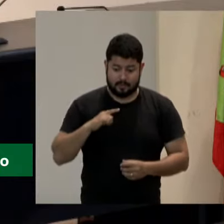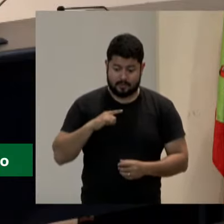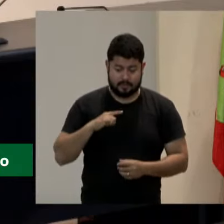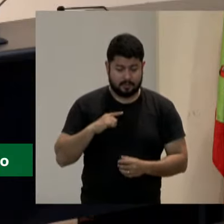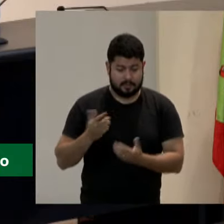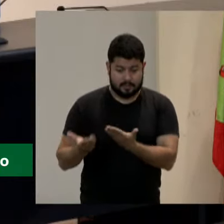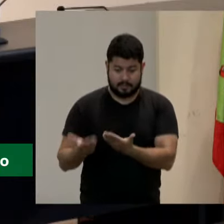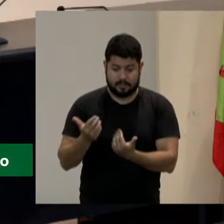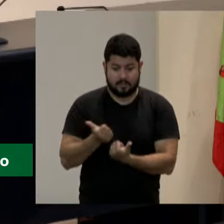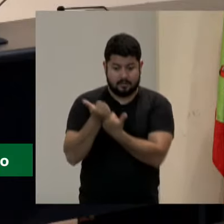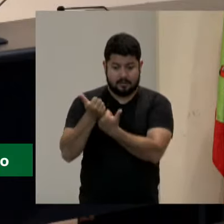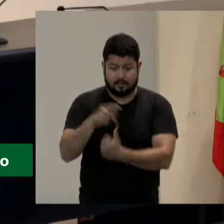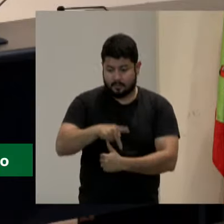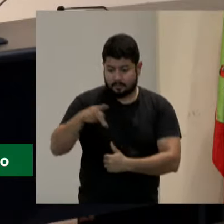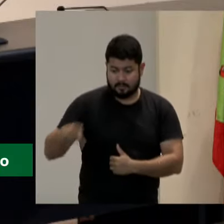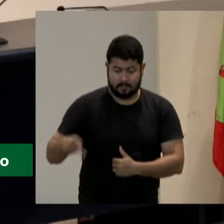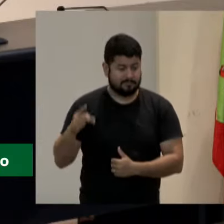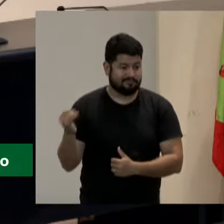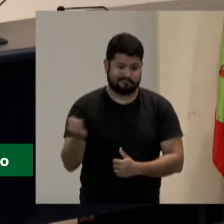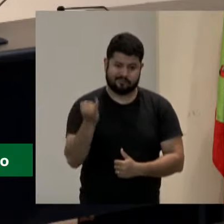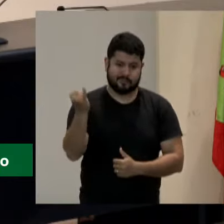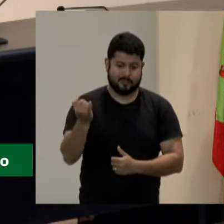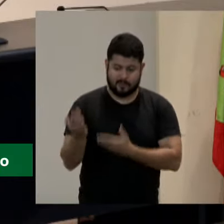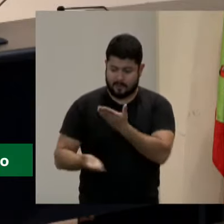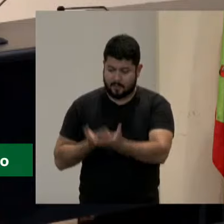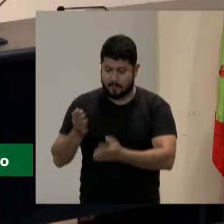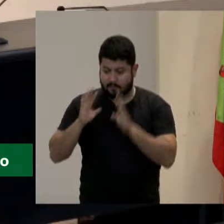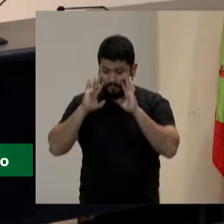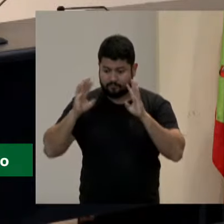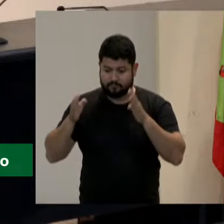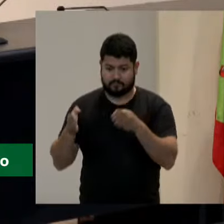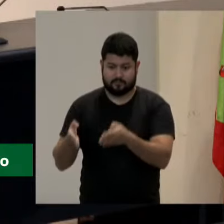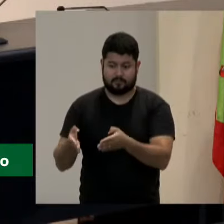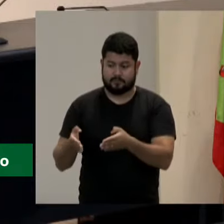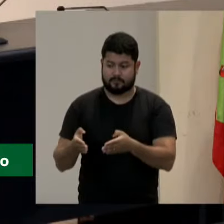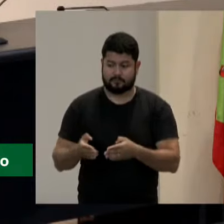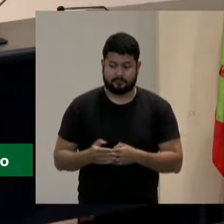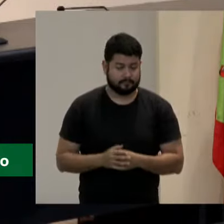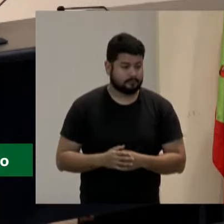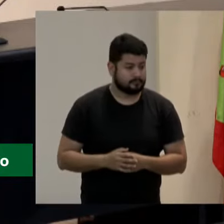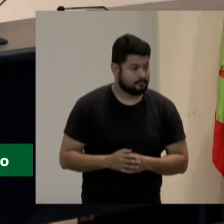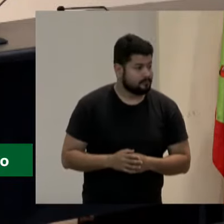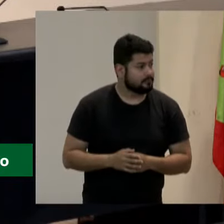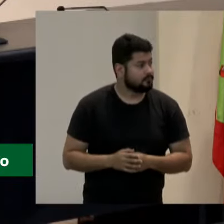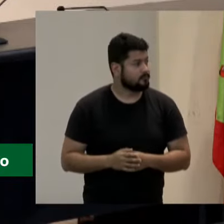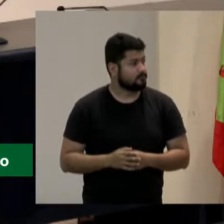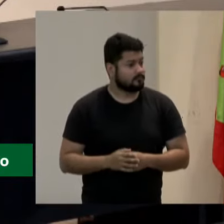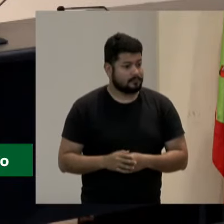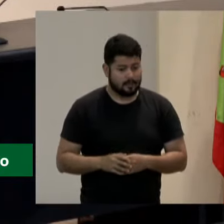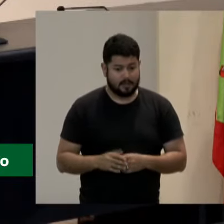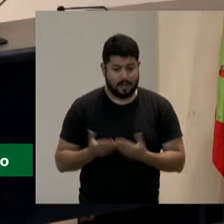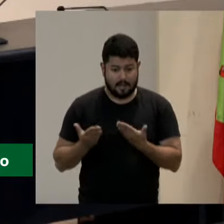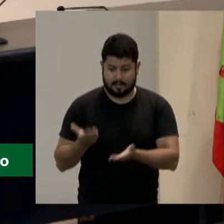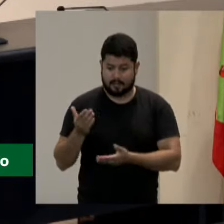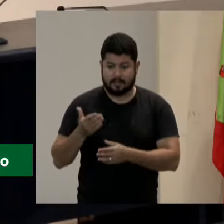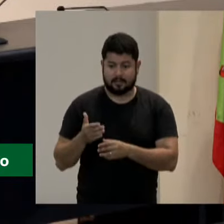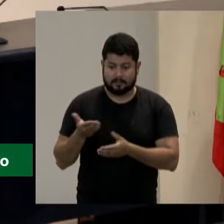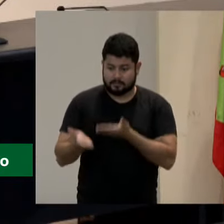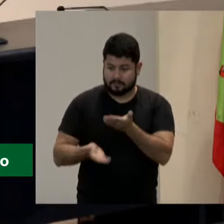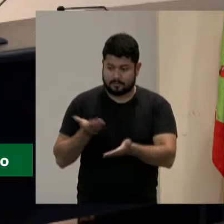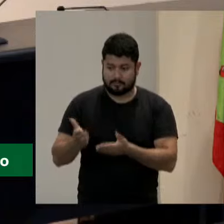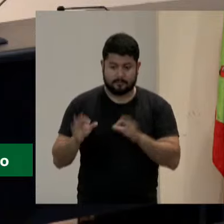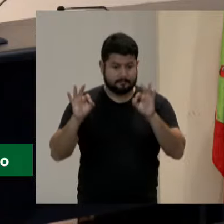Por isso a importância de um professor estar próximo daquela criança que requer um cuidado diferenciado. E eu estudei